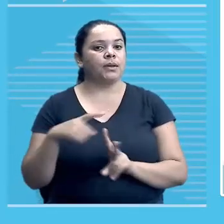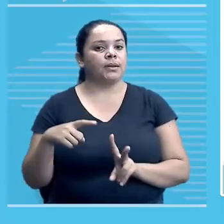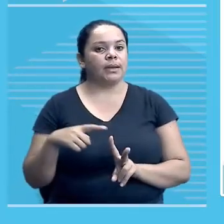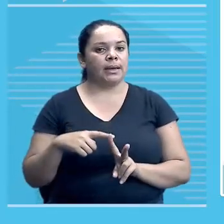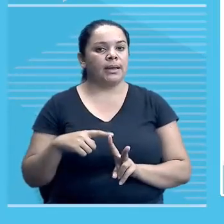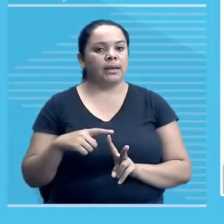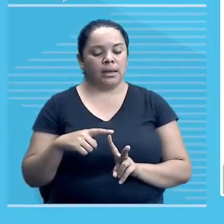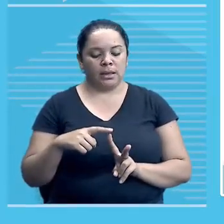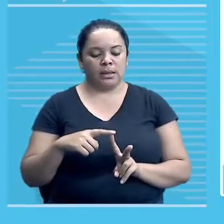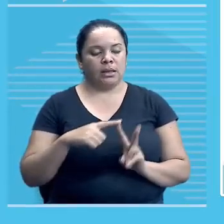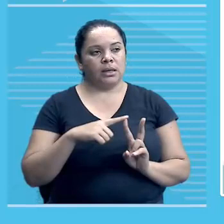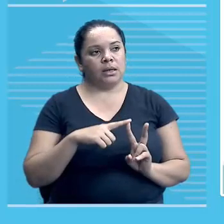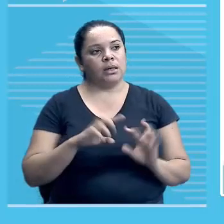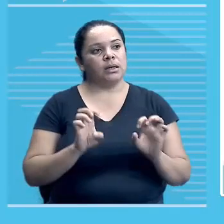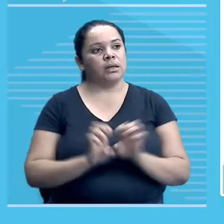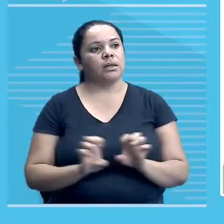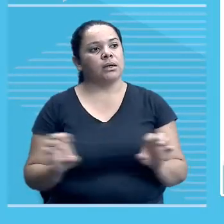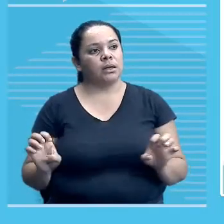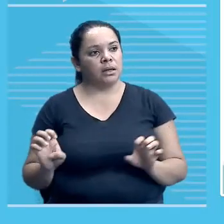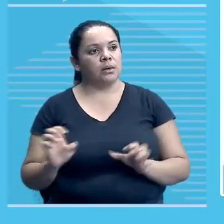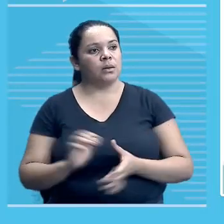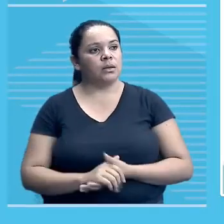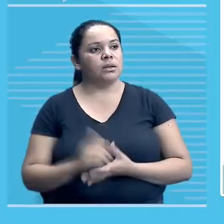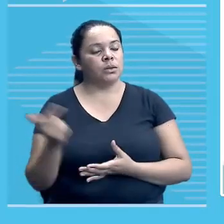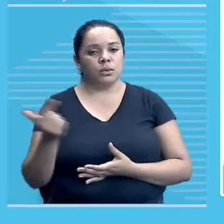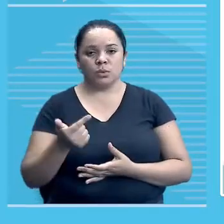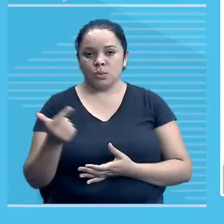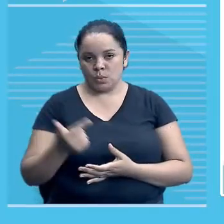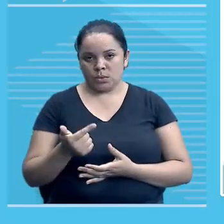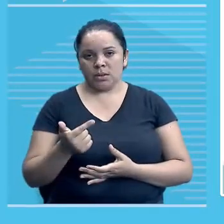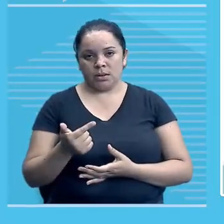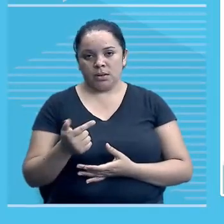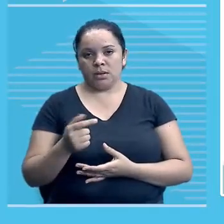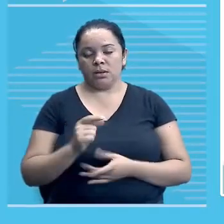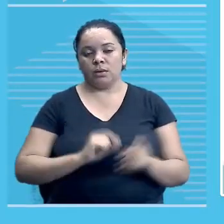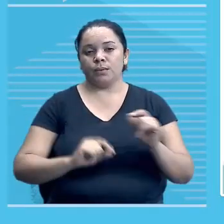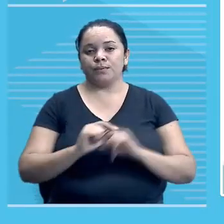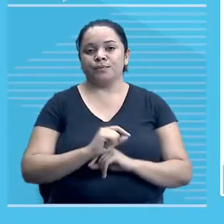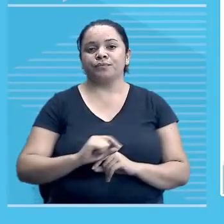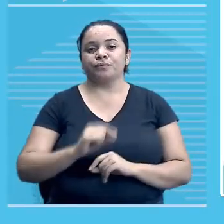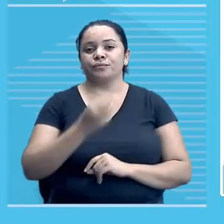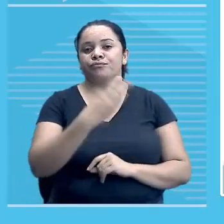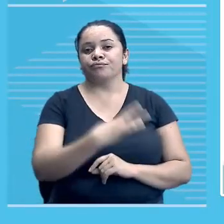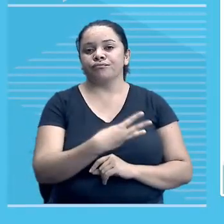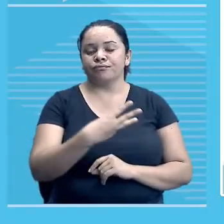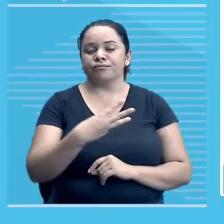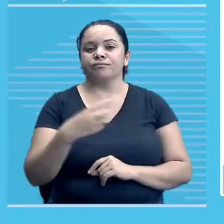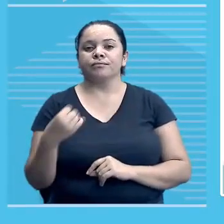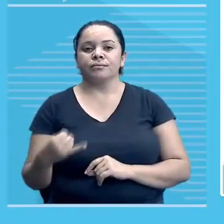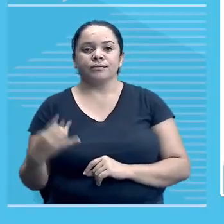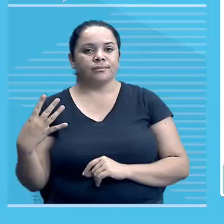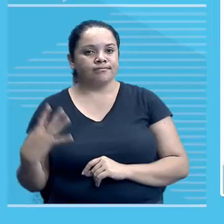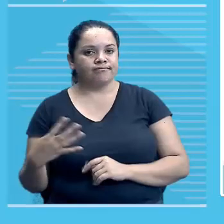da equação, ele me deu essa minha equação e do segundo grau, são 3 e menos 4.